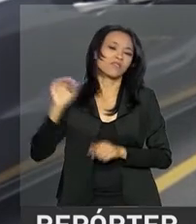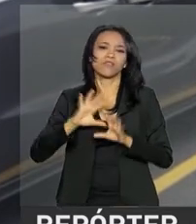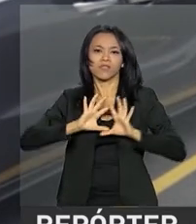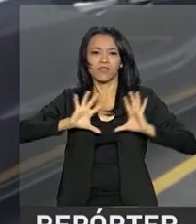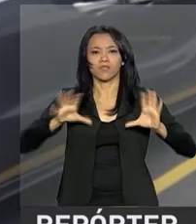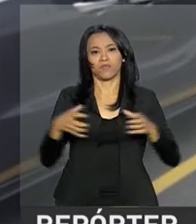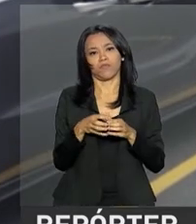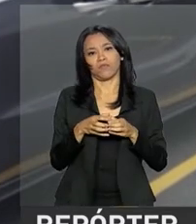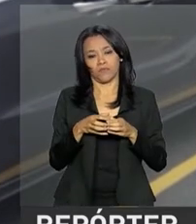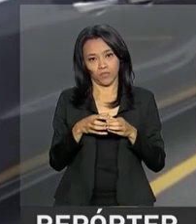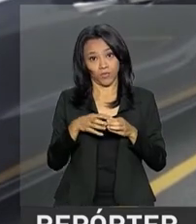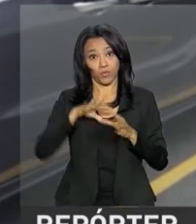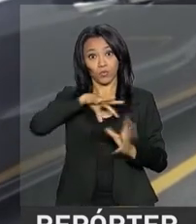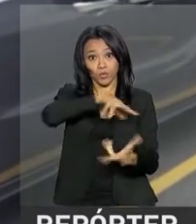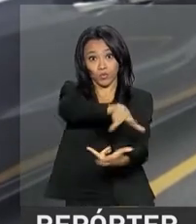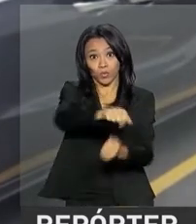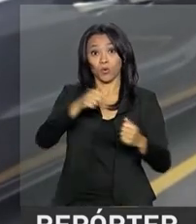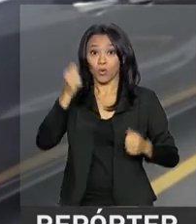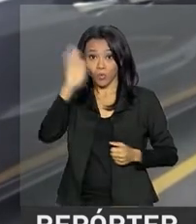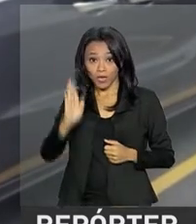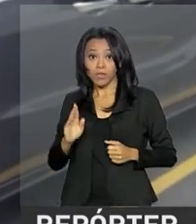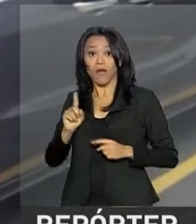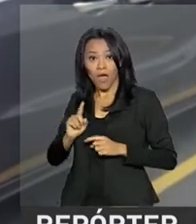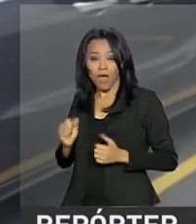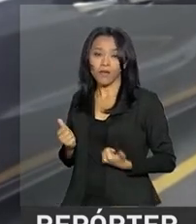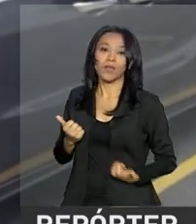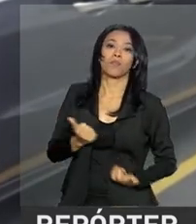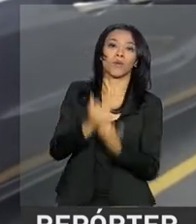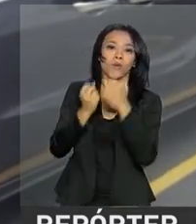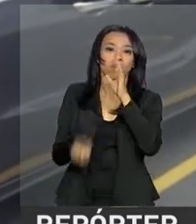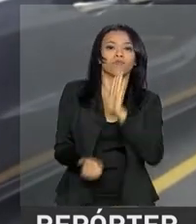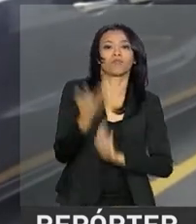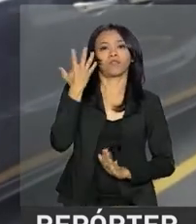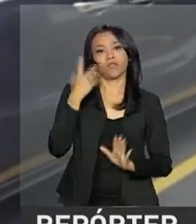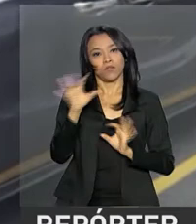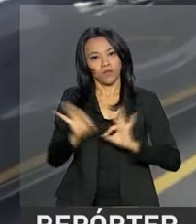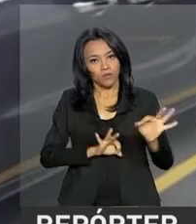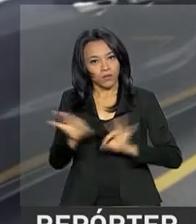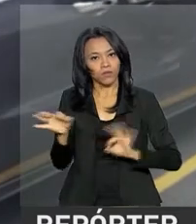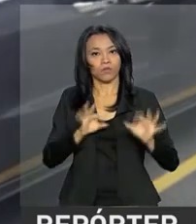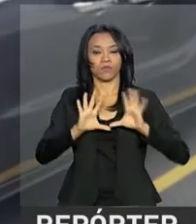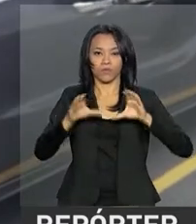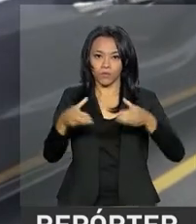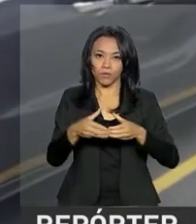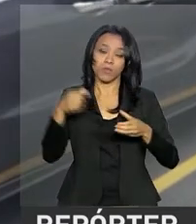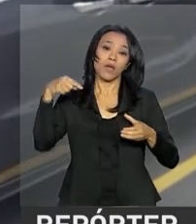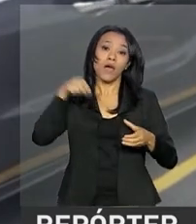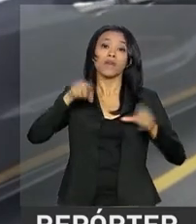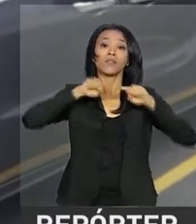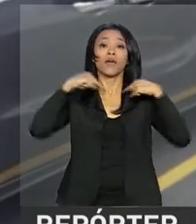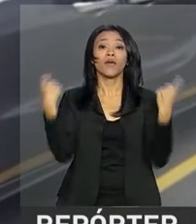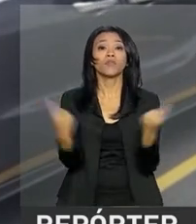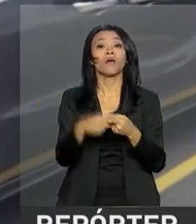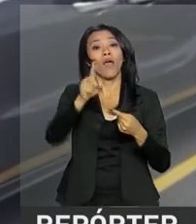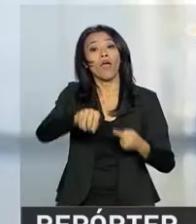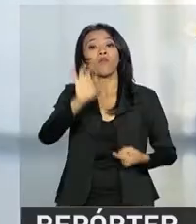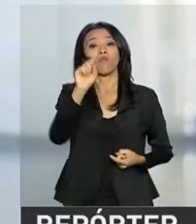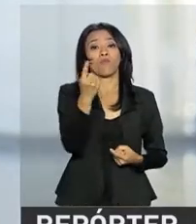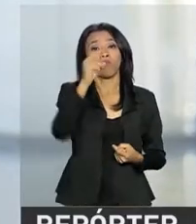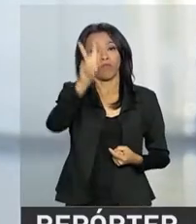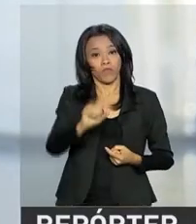funcionamento no mundo. O Brasil é membro fundador da organização. A Assembleia Geral é realizada uma vez por